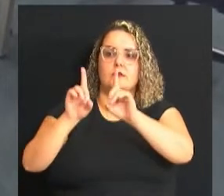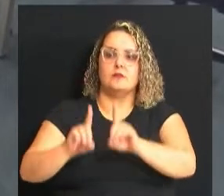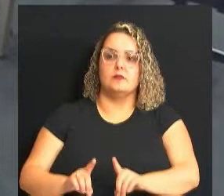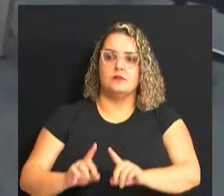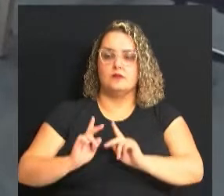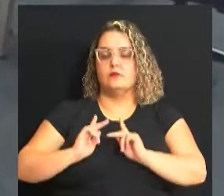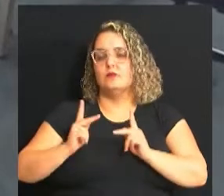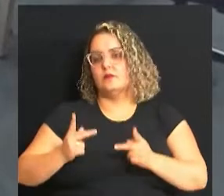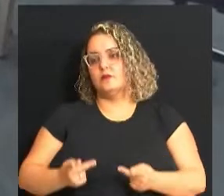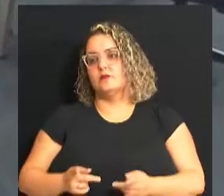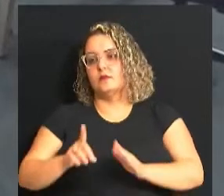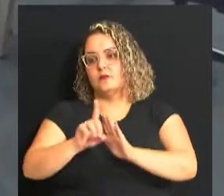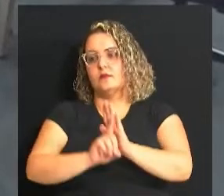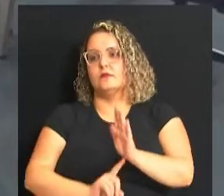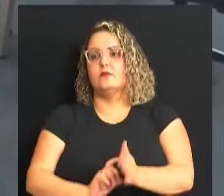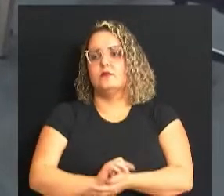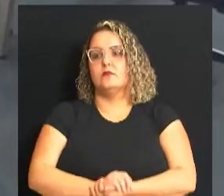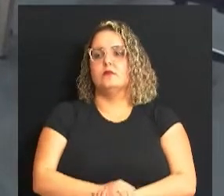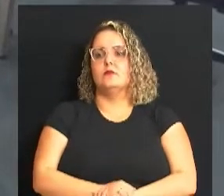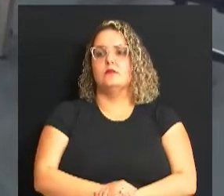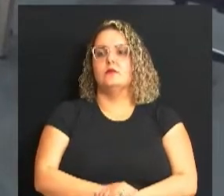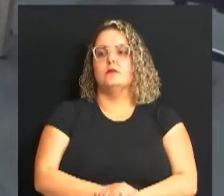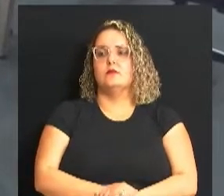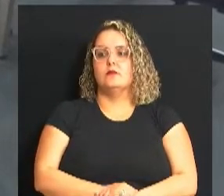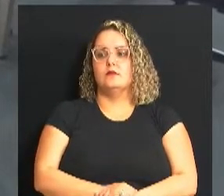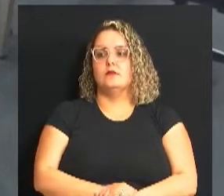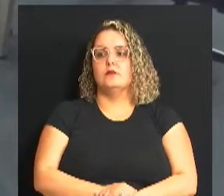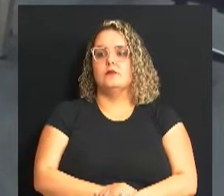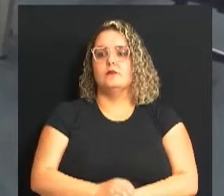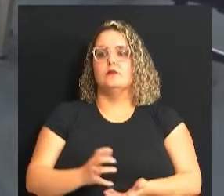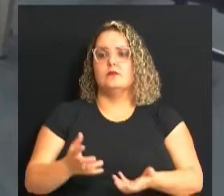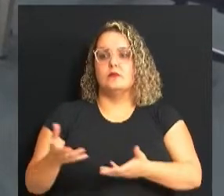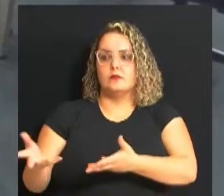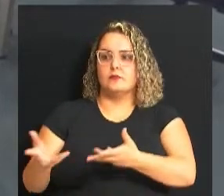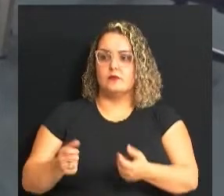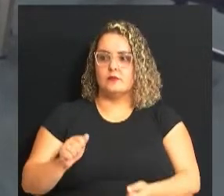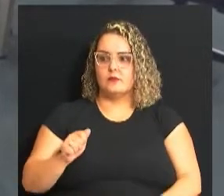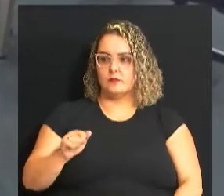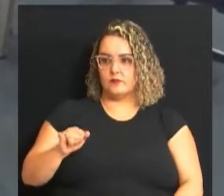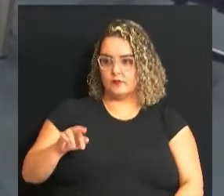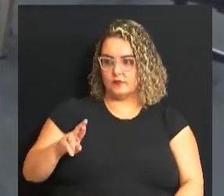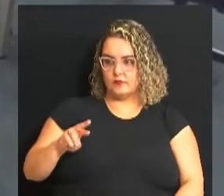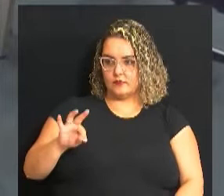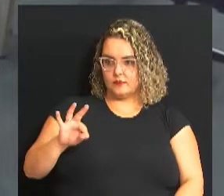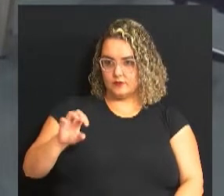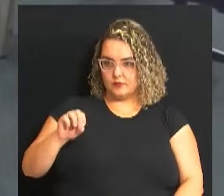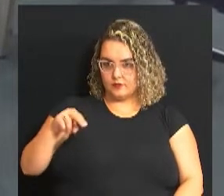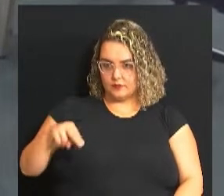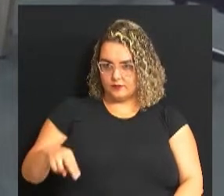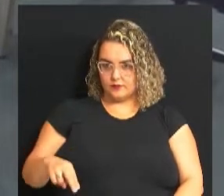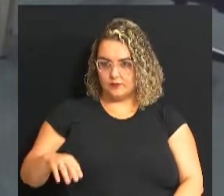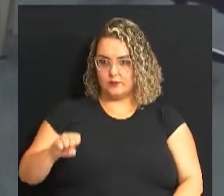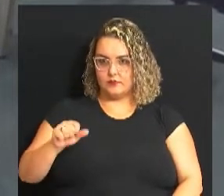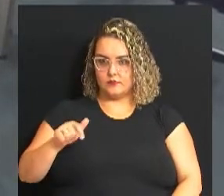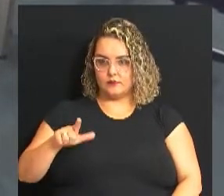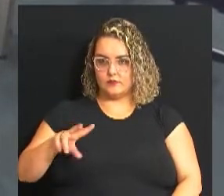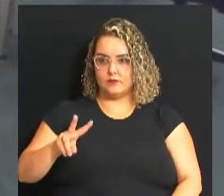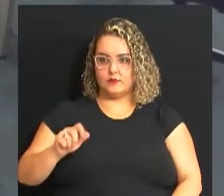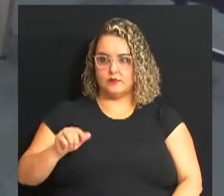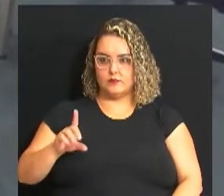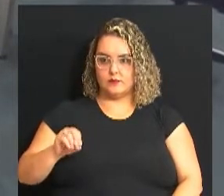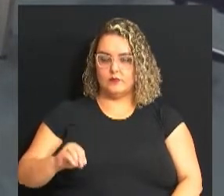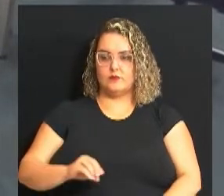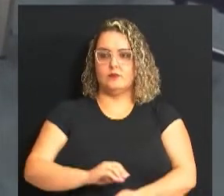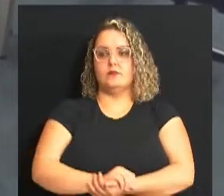favor, doutor Pedro Costa. Gostaria de convidar o Ayrton Salvador, do DGDP, da